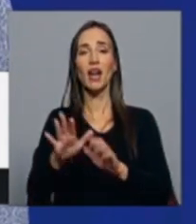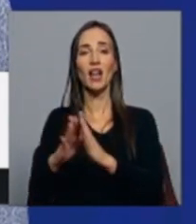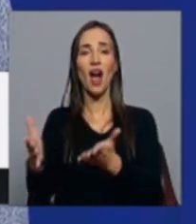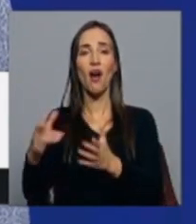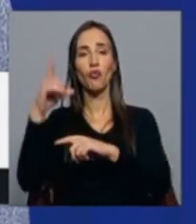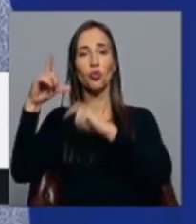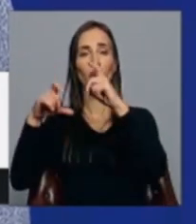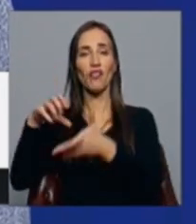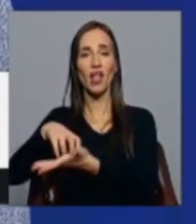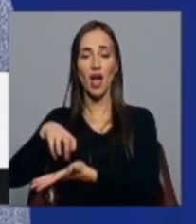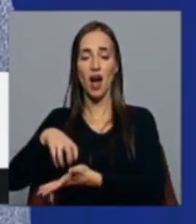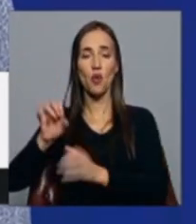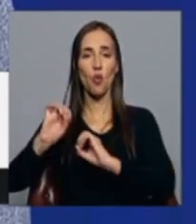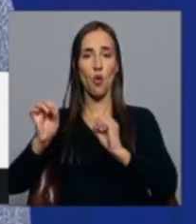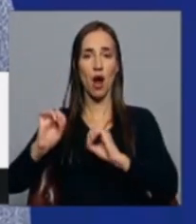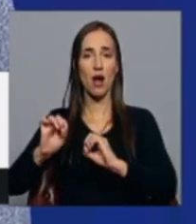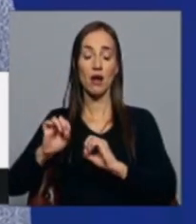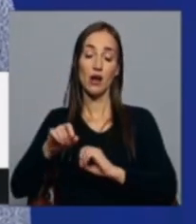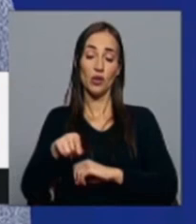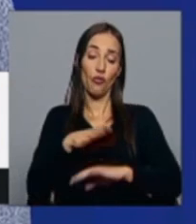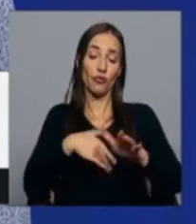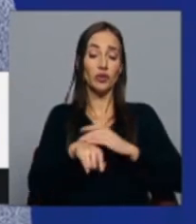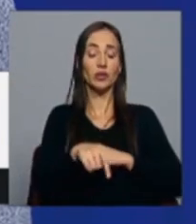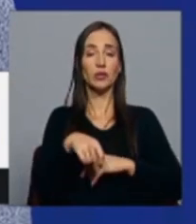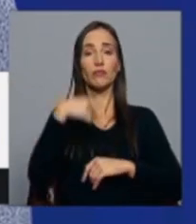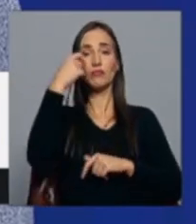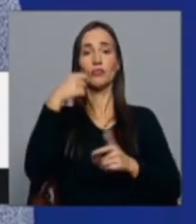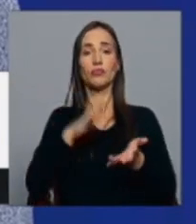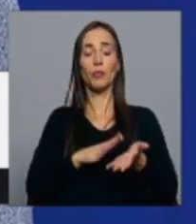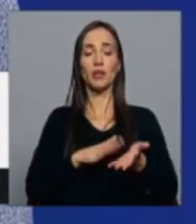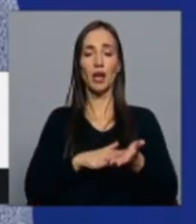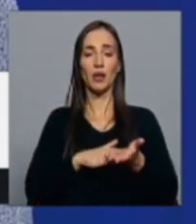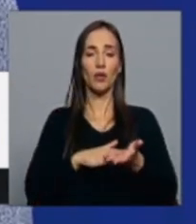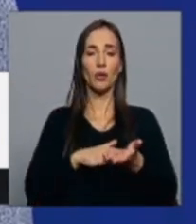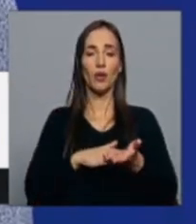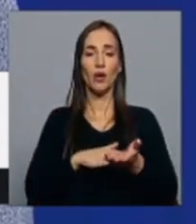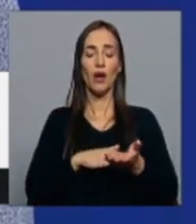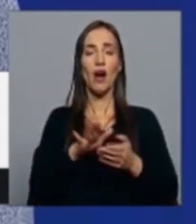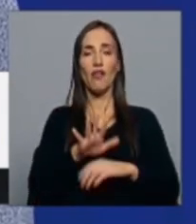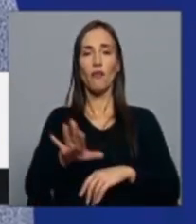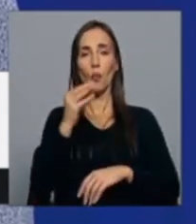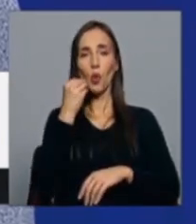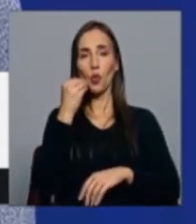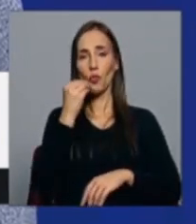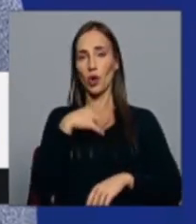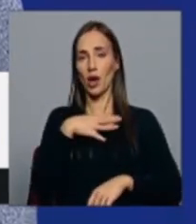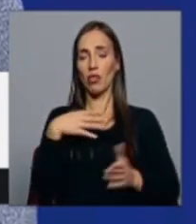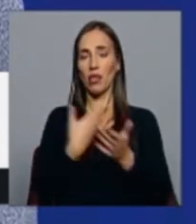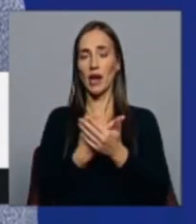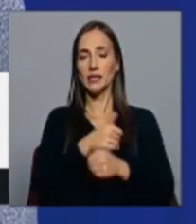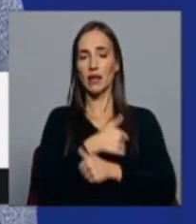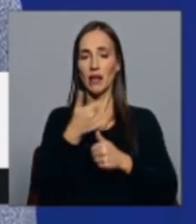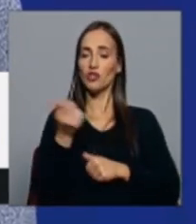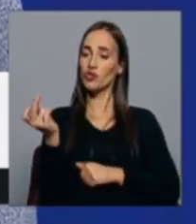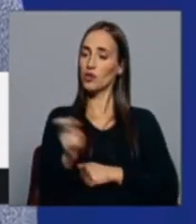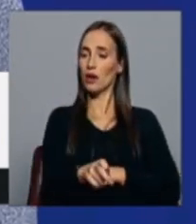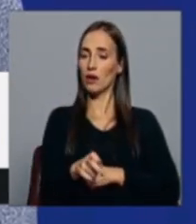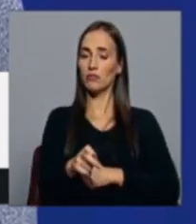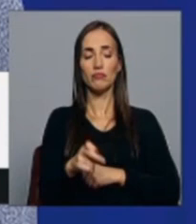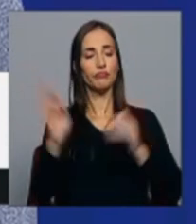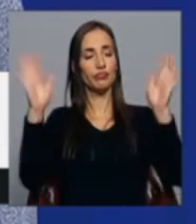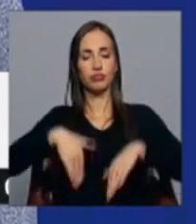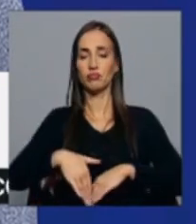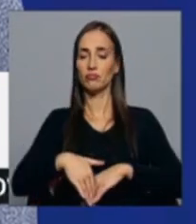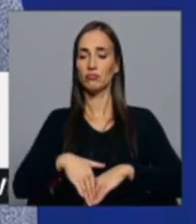preocupa-me essencialmente a forma como a globalização Quero vestir as nossas cidades não é repente chega de Miley e fica assim